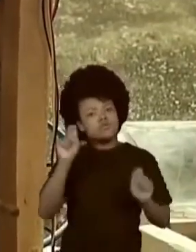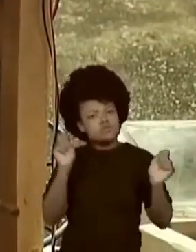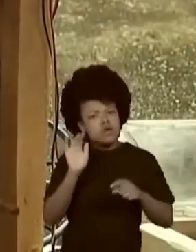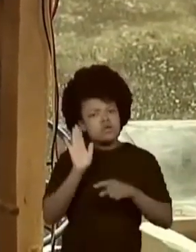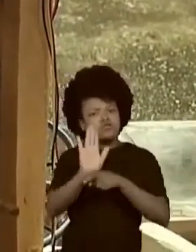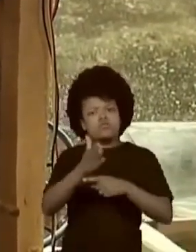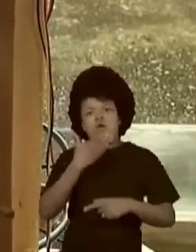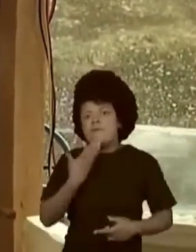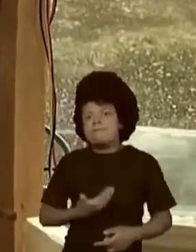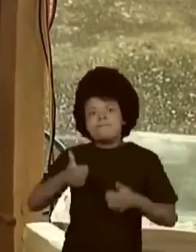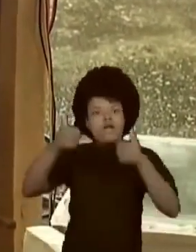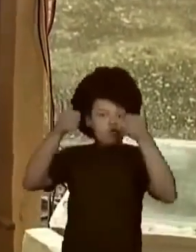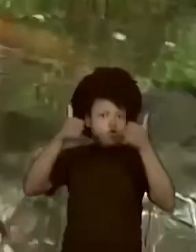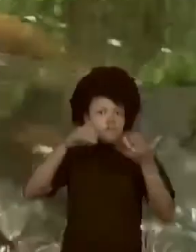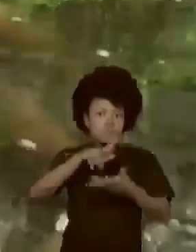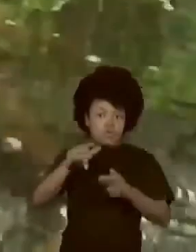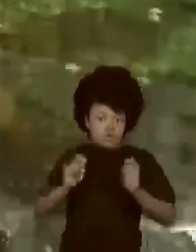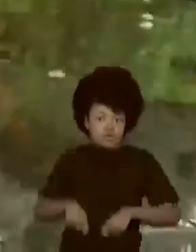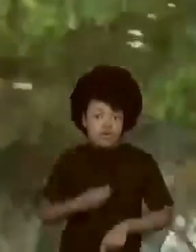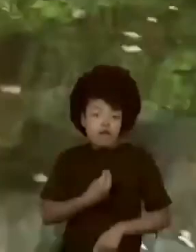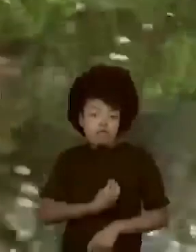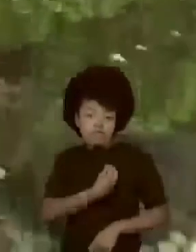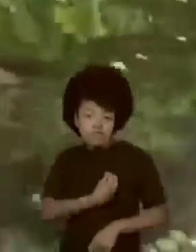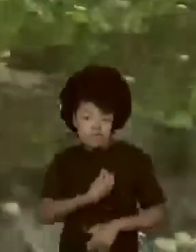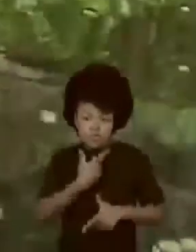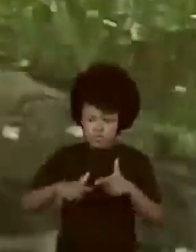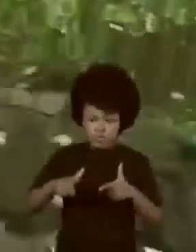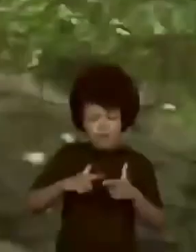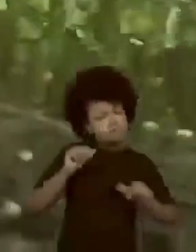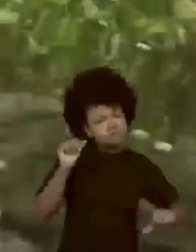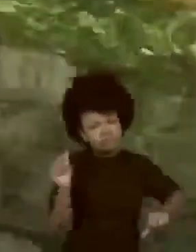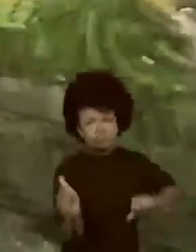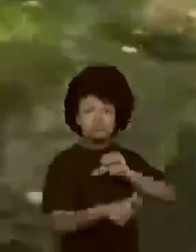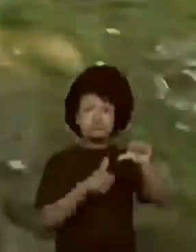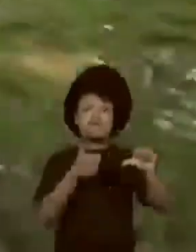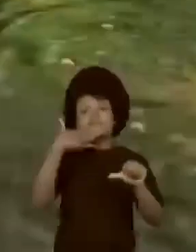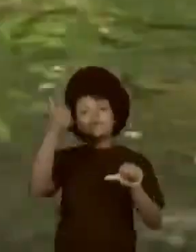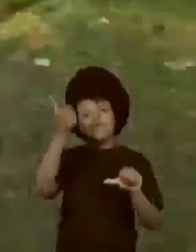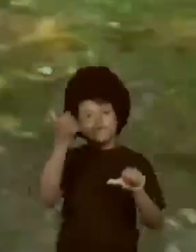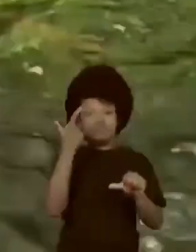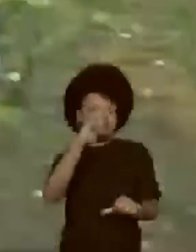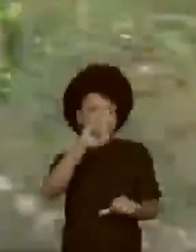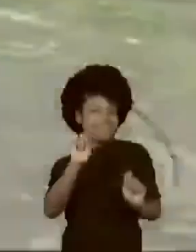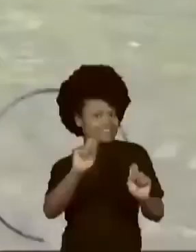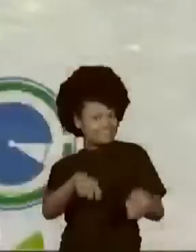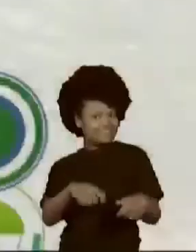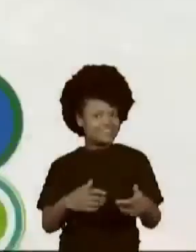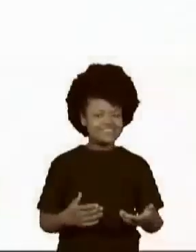transformar realmente a realidade para uma coisa muito melhor do que a gente é hoje.